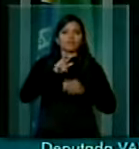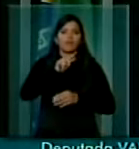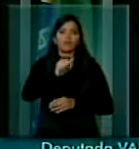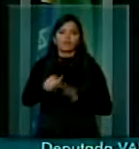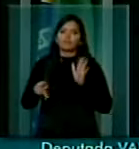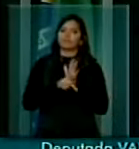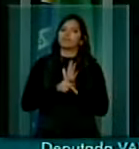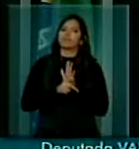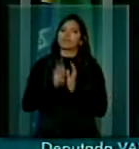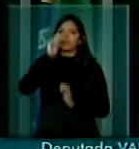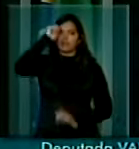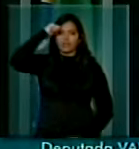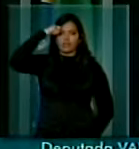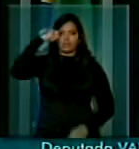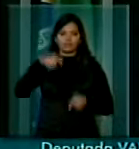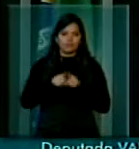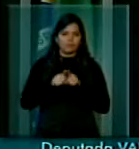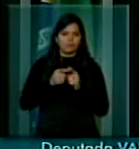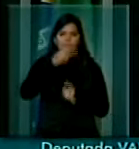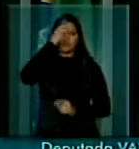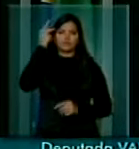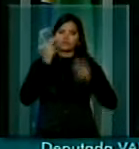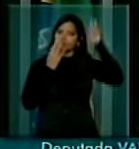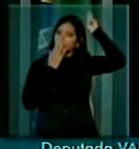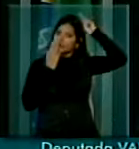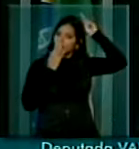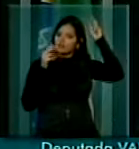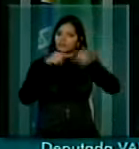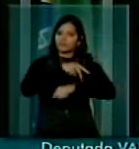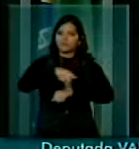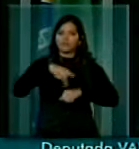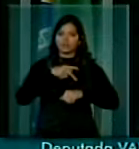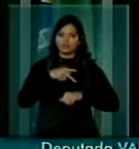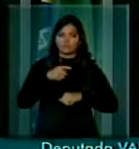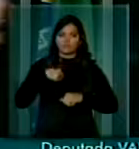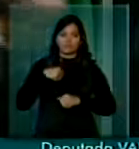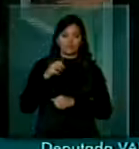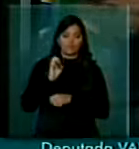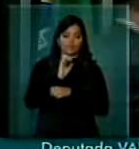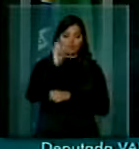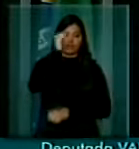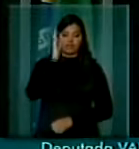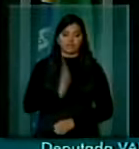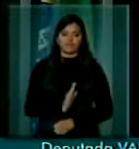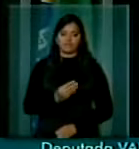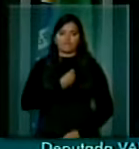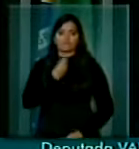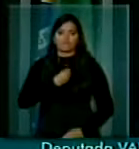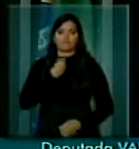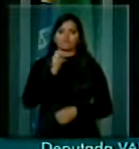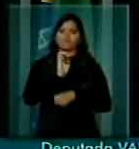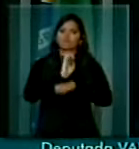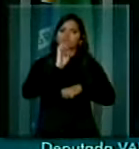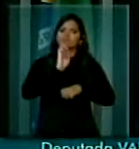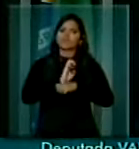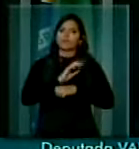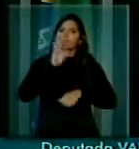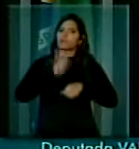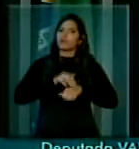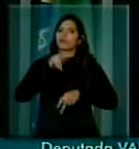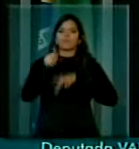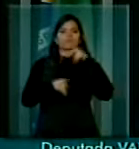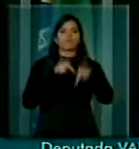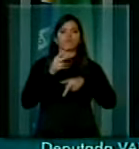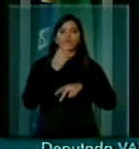e índios desse país. Eu vivo, senhoras deputadas, senhores deputados, no estado brasileiro que tem maior população indígena